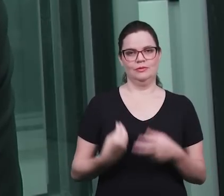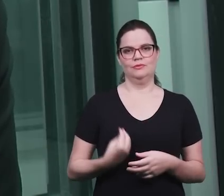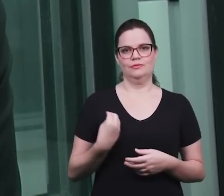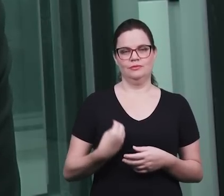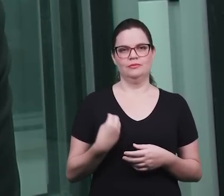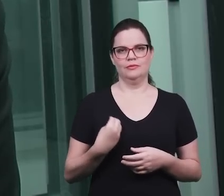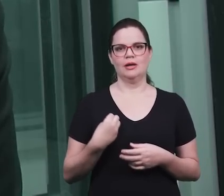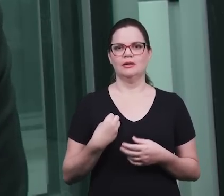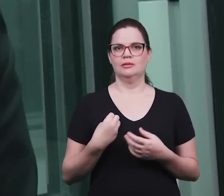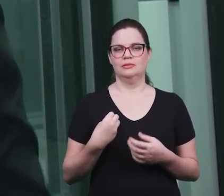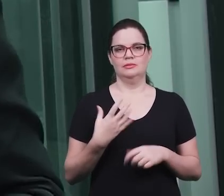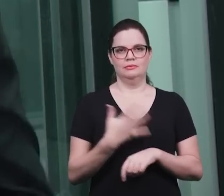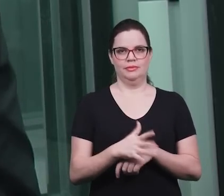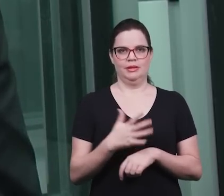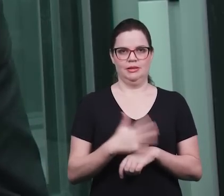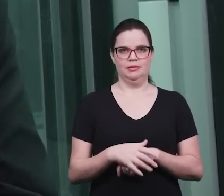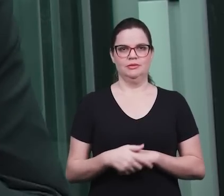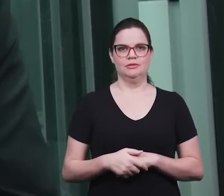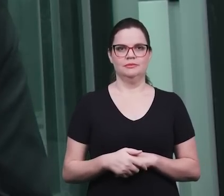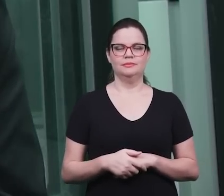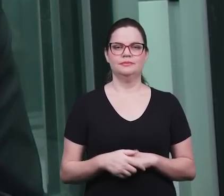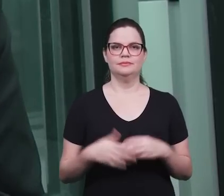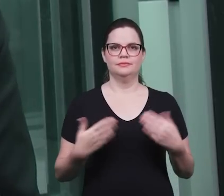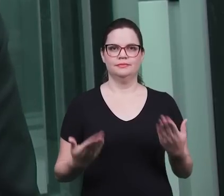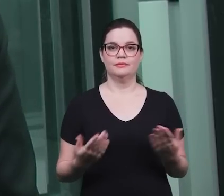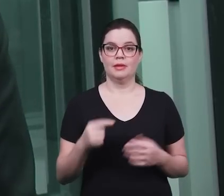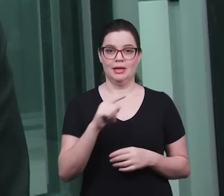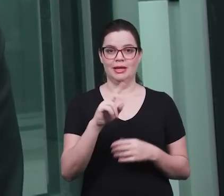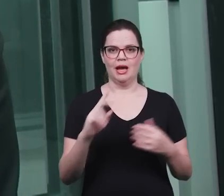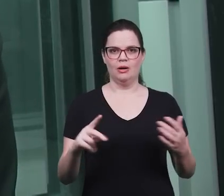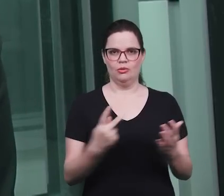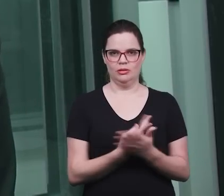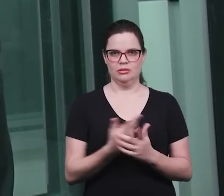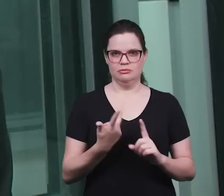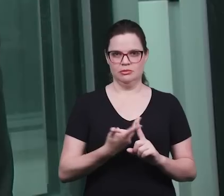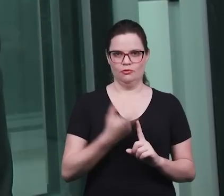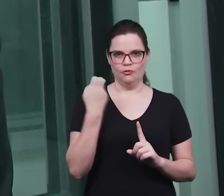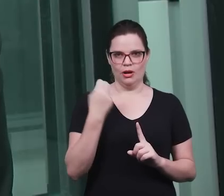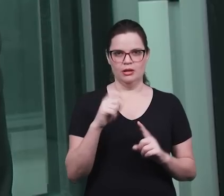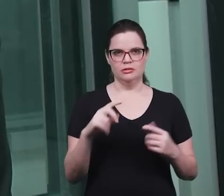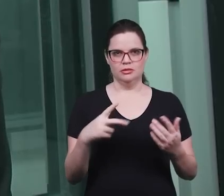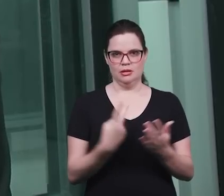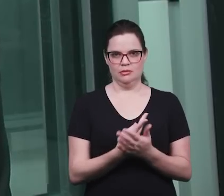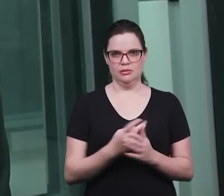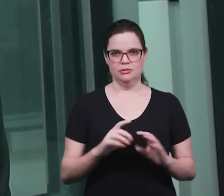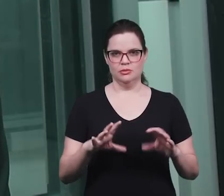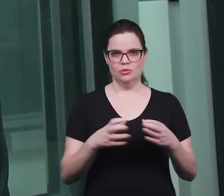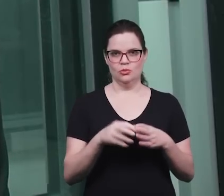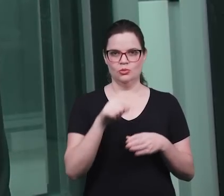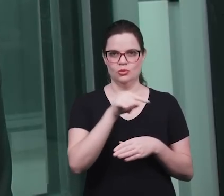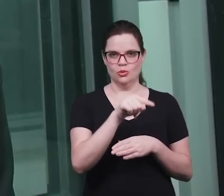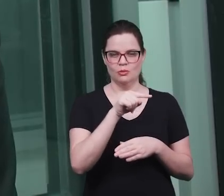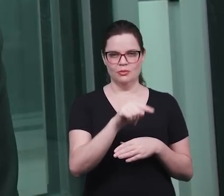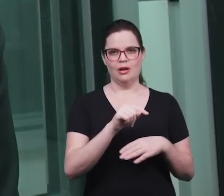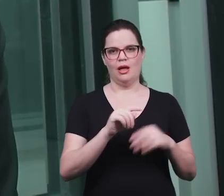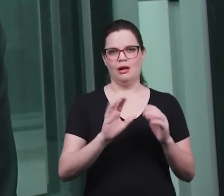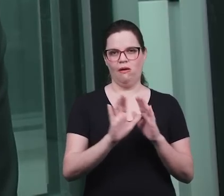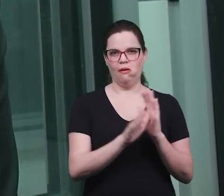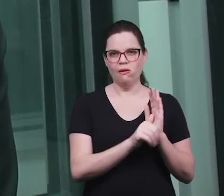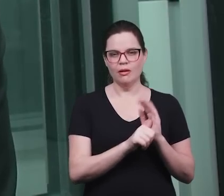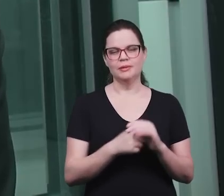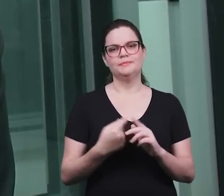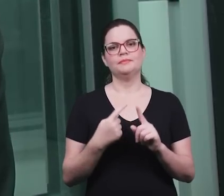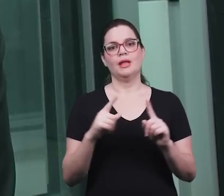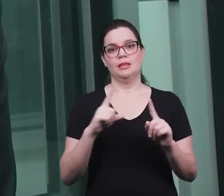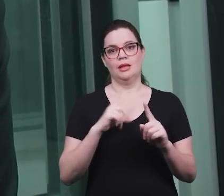funcionando. Sim. Na prática. Agora, depois dessa situação toda, desse escândalo que está envolvendo o INSS, eles fizeram